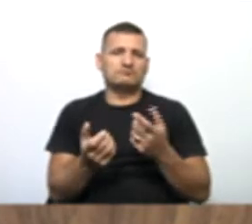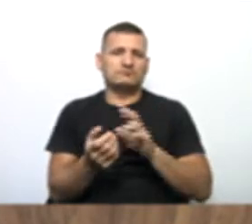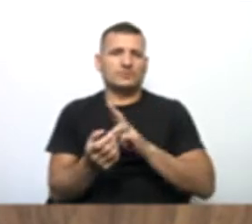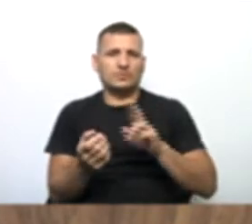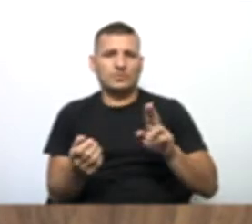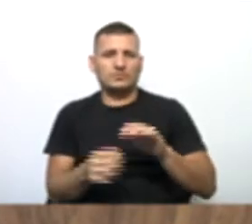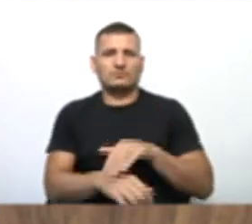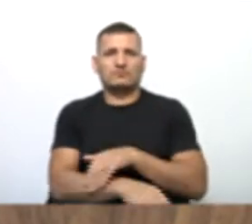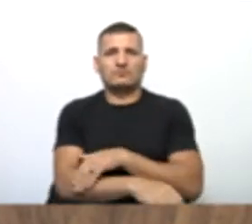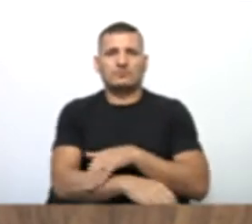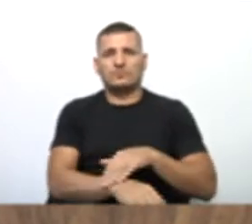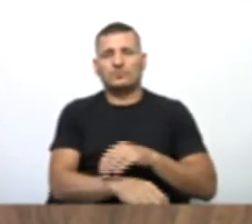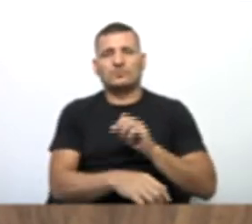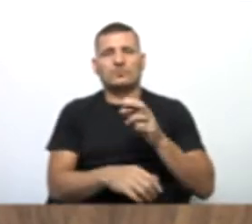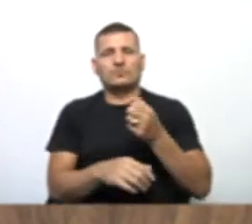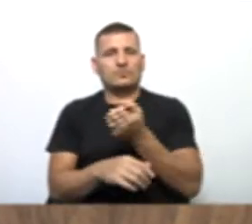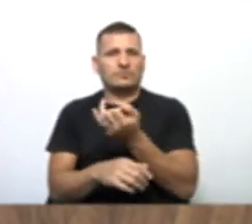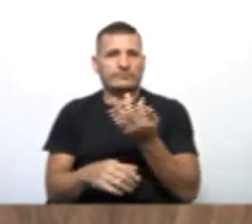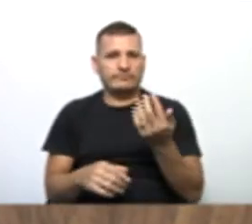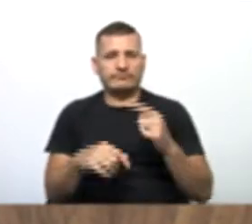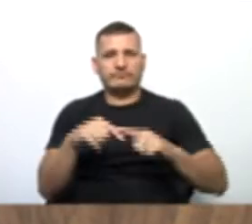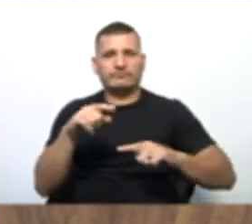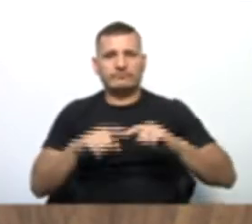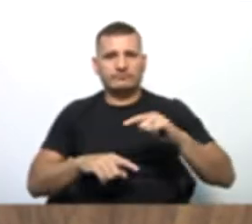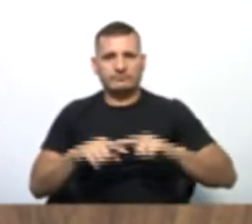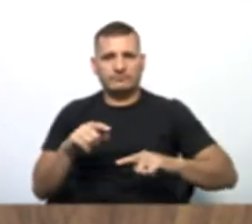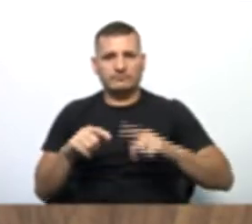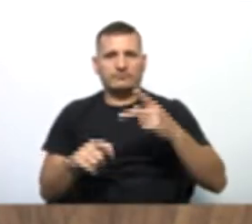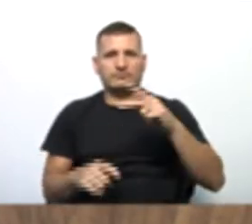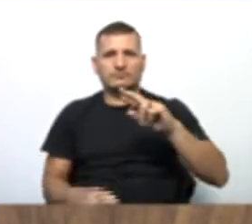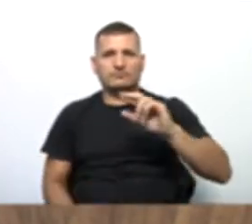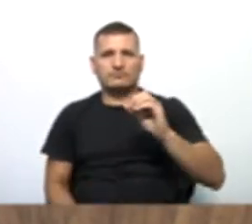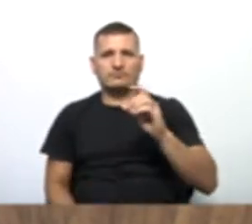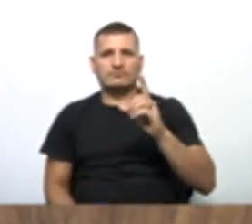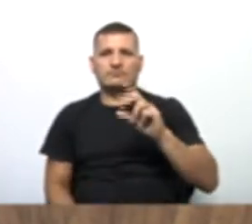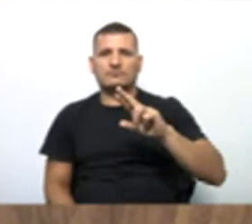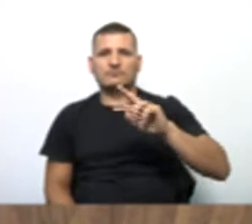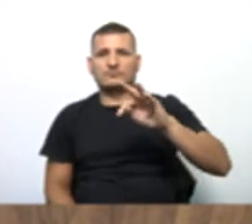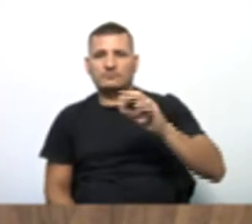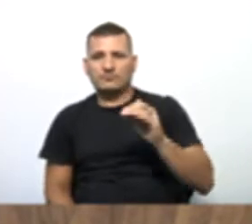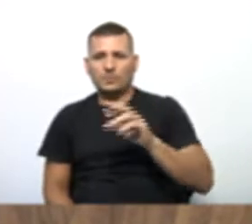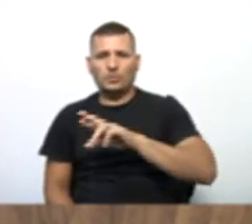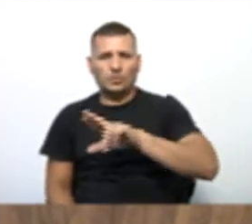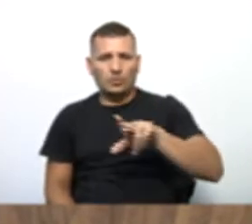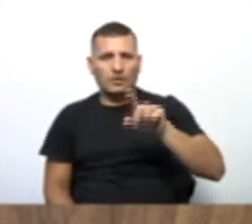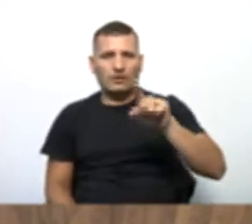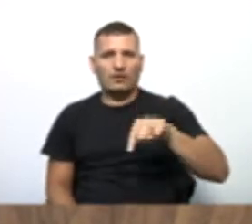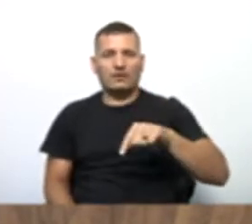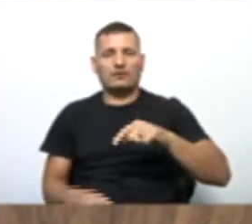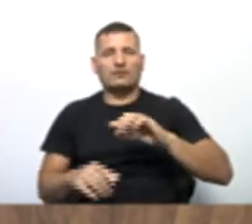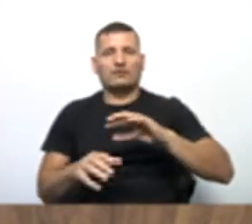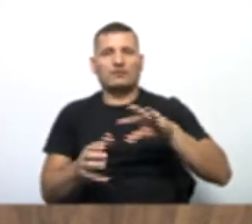a quantidade só de um produto. Então, toda vez são dados individuais. E ao ser processado, ser